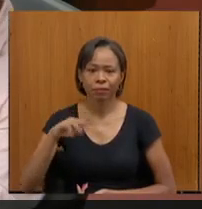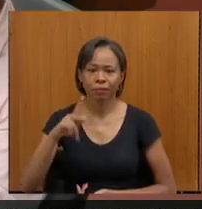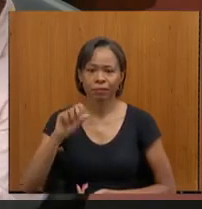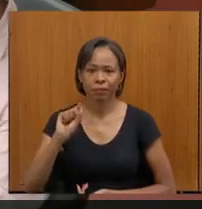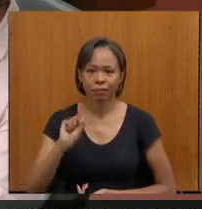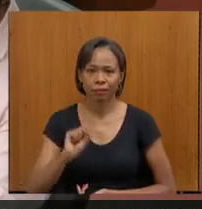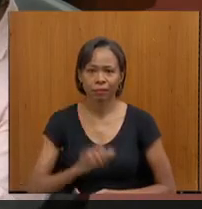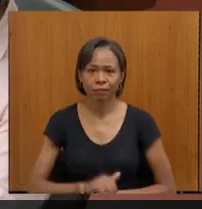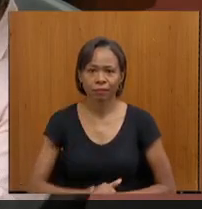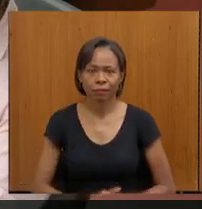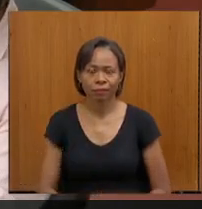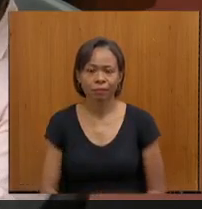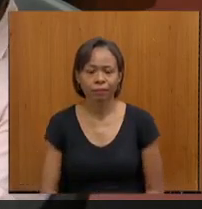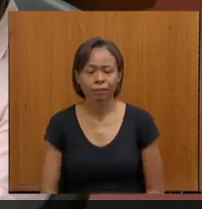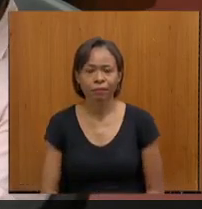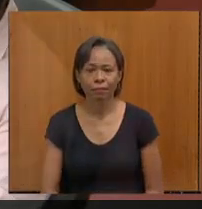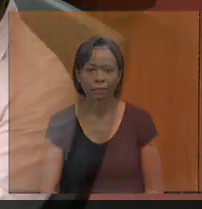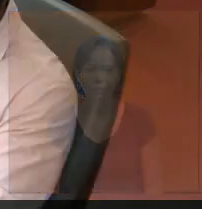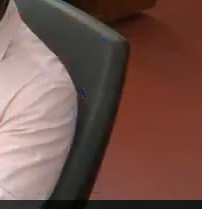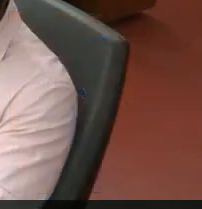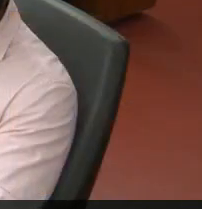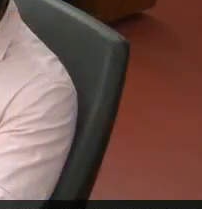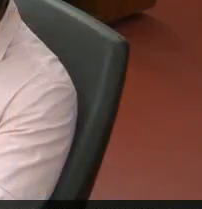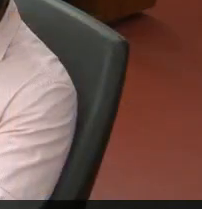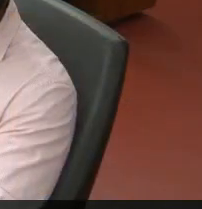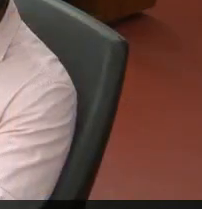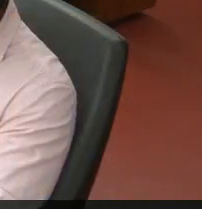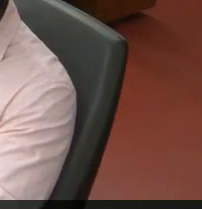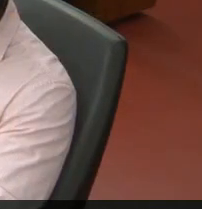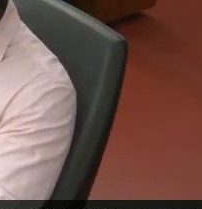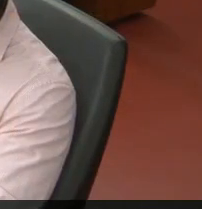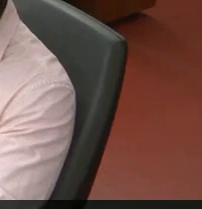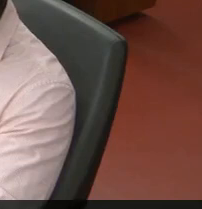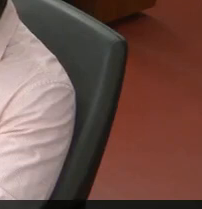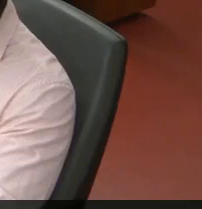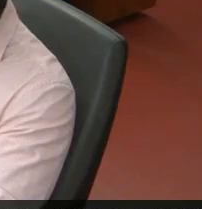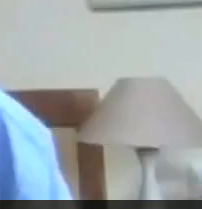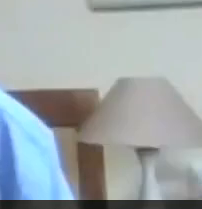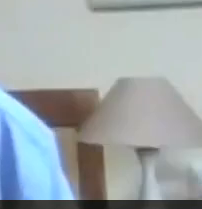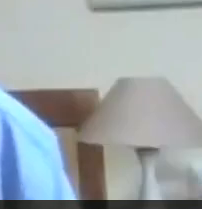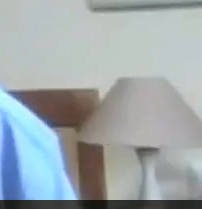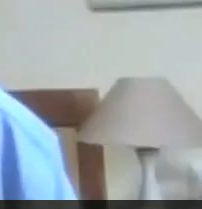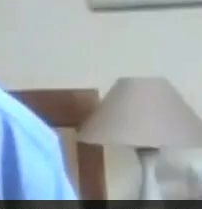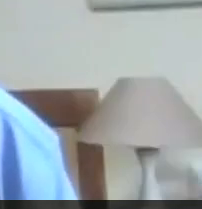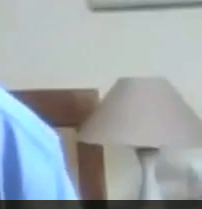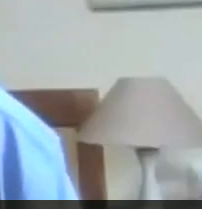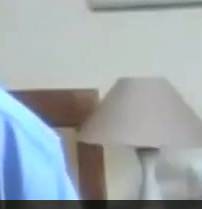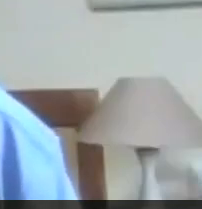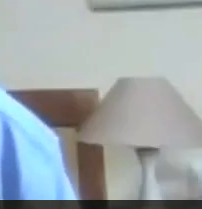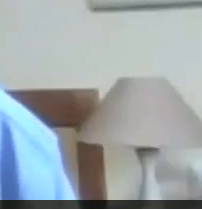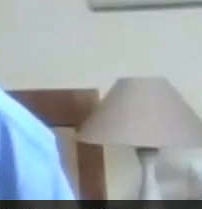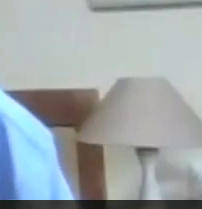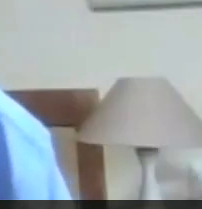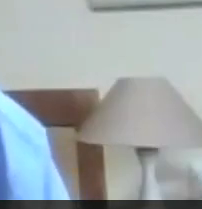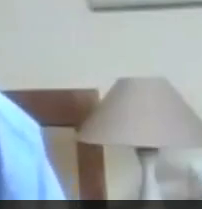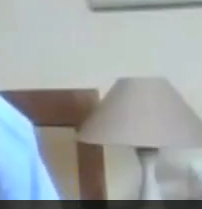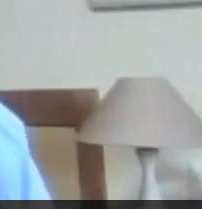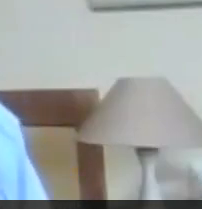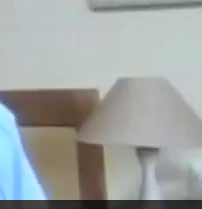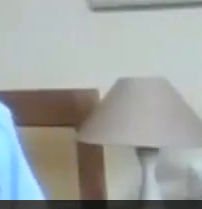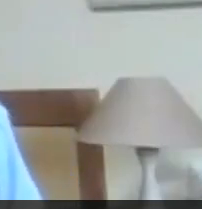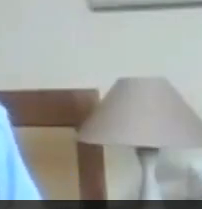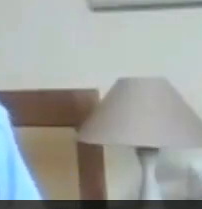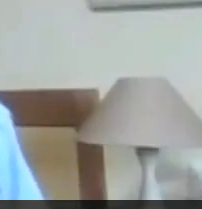Oi boa tarde primeiramente gostaria de parabenizar e agradecer o deputado Ju